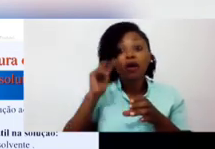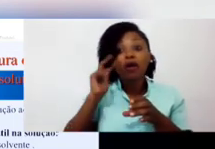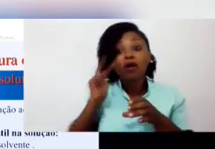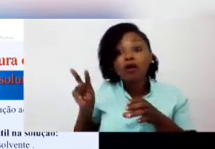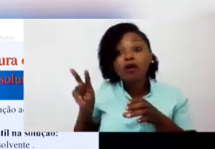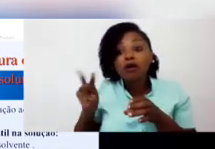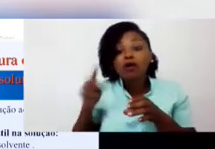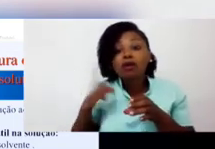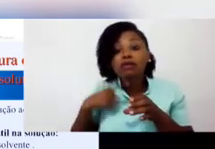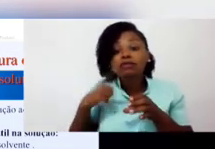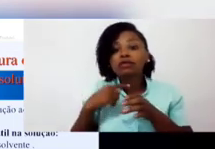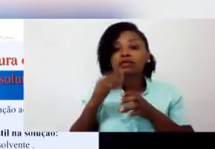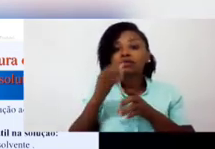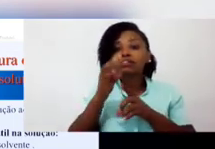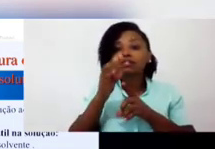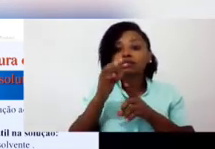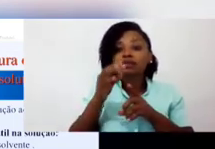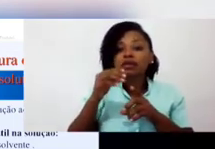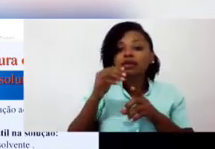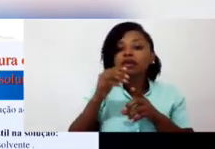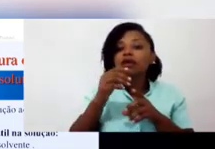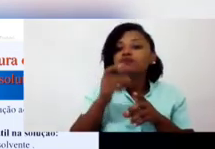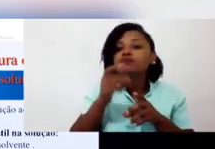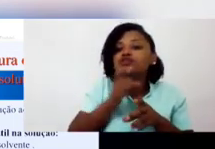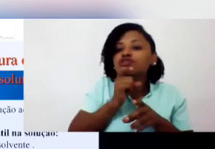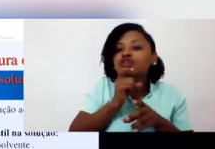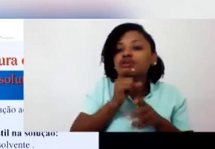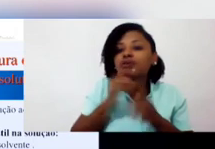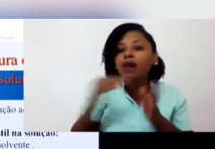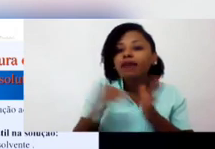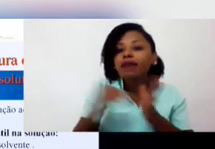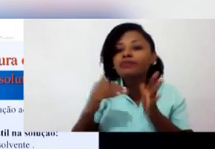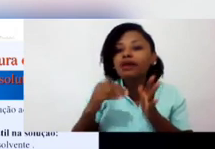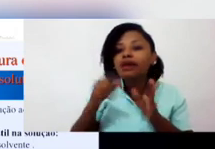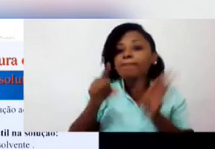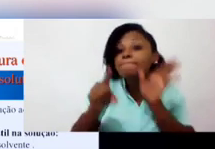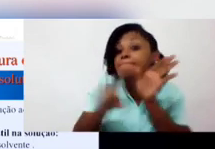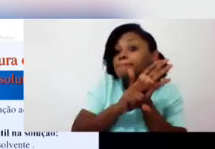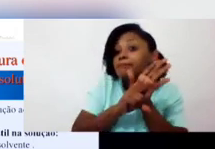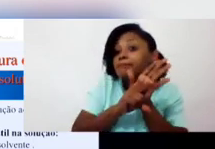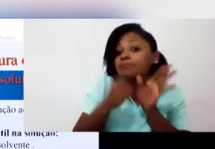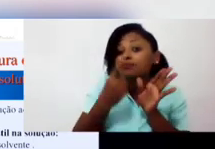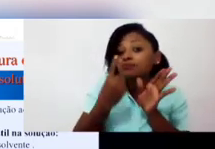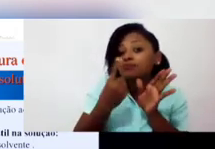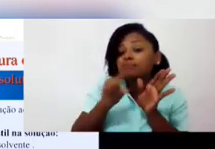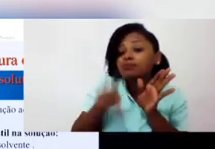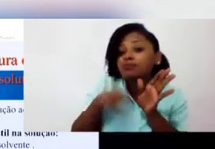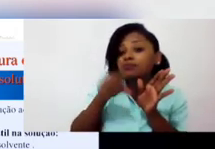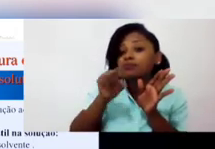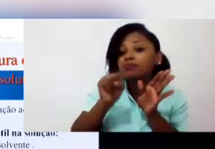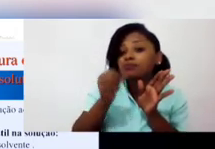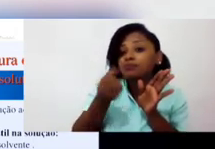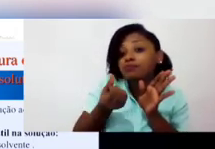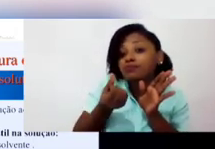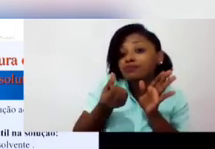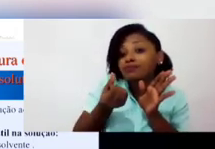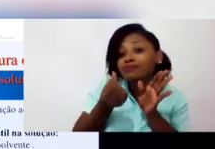1 molar. E olha só, o que foi que aconteceu com a temperatura? Diminuiu, né? O ponto de congelamento agora é